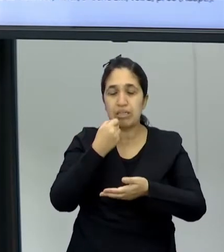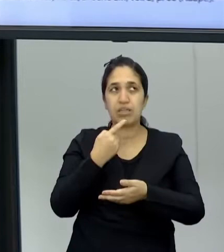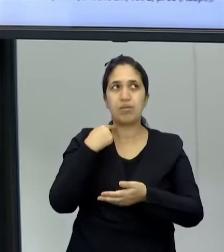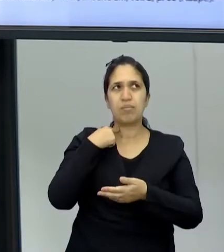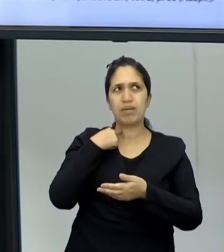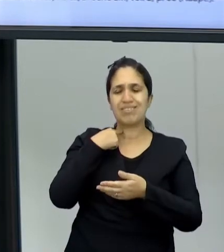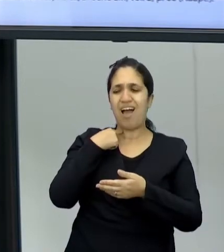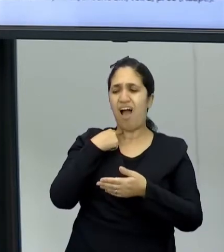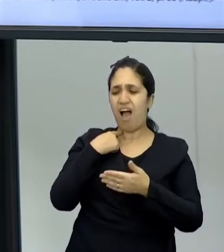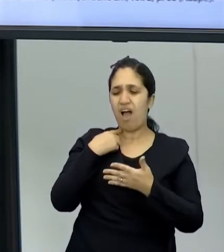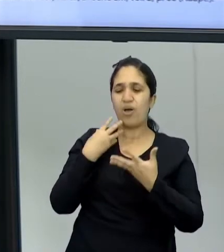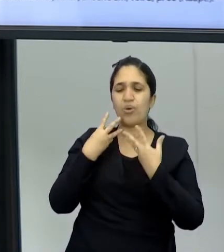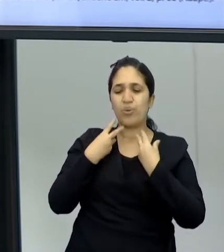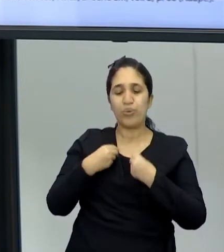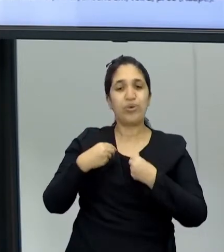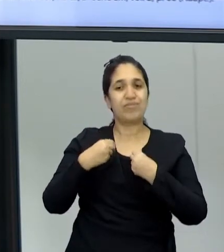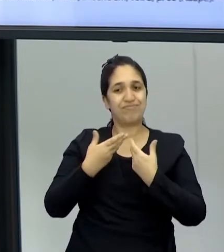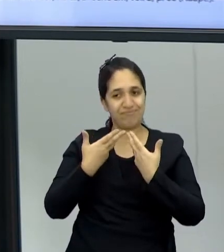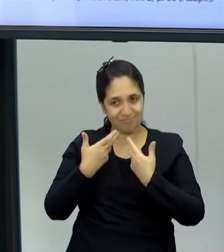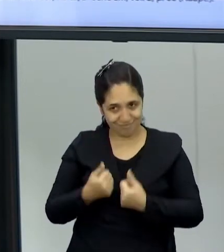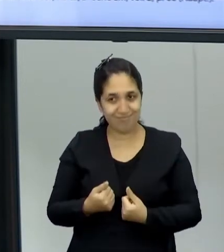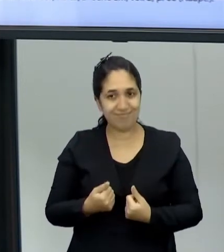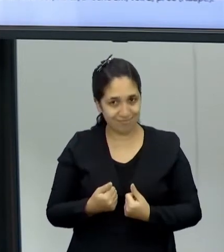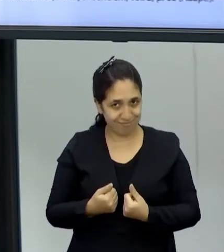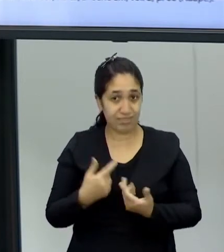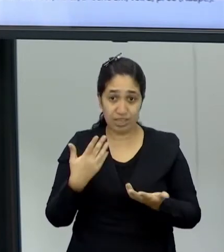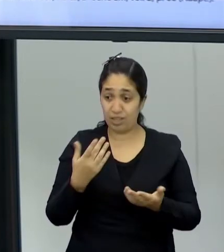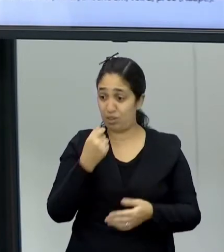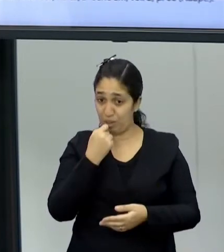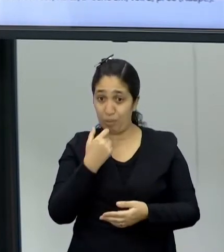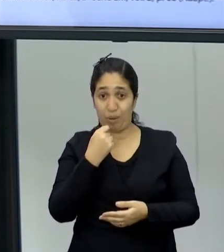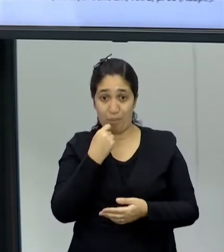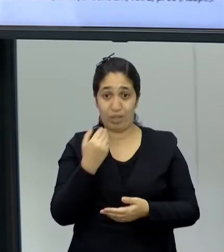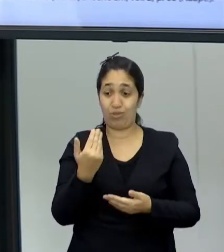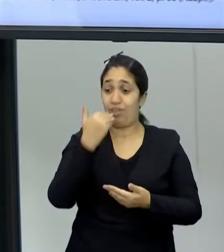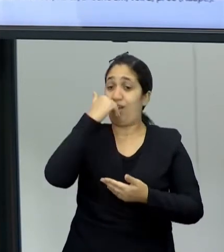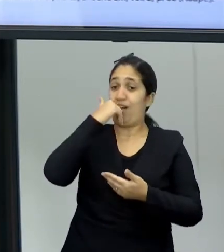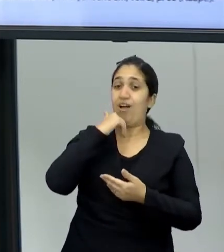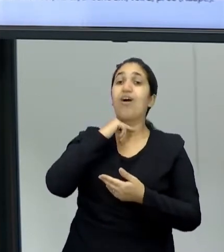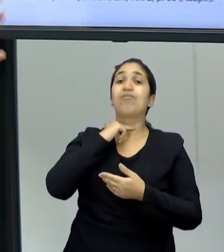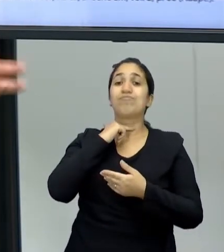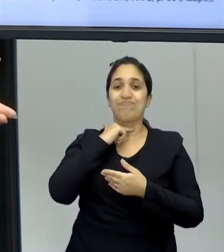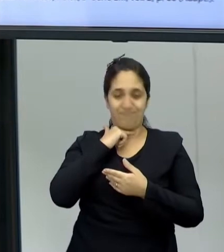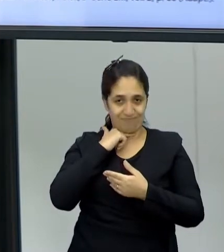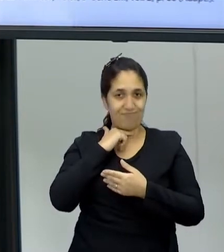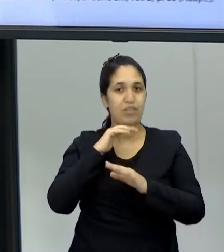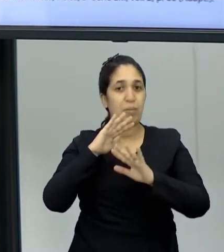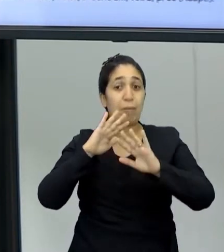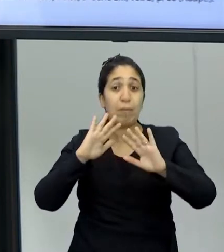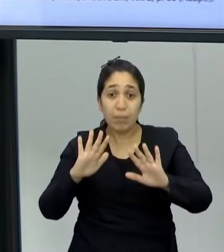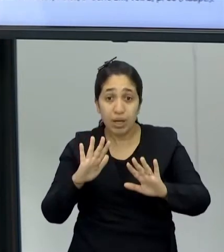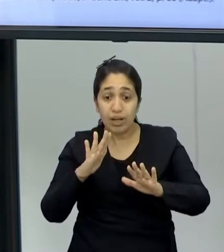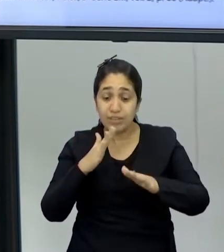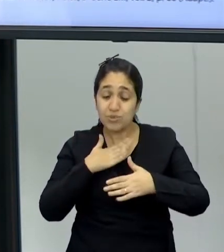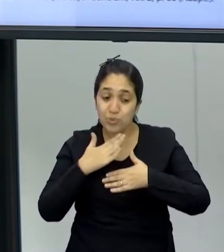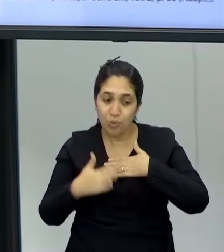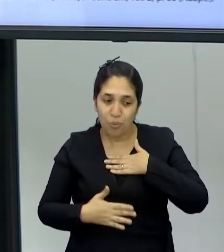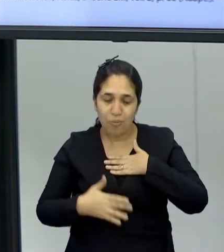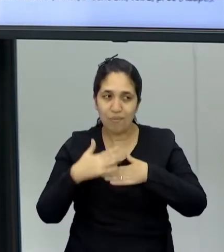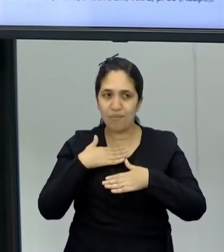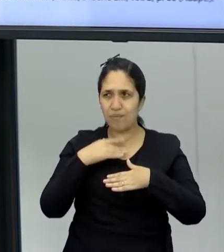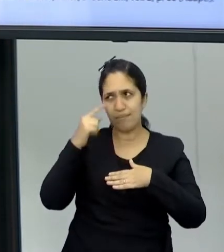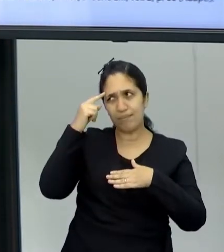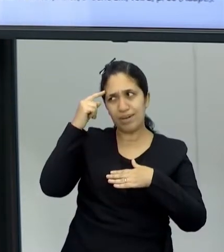iodo natural do seu corpo, mas não é. É um medicamento que entra aí no seu corpo, que é externo, mas que o seu